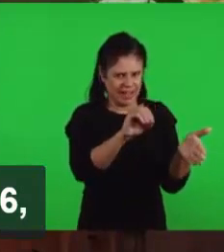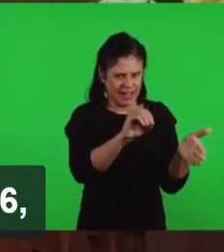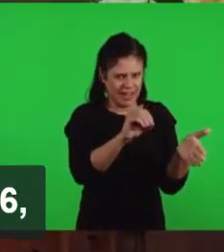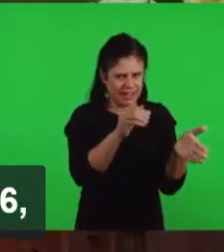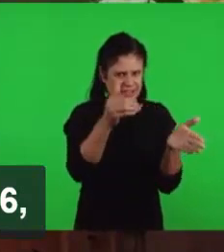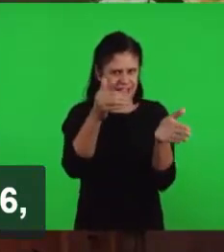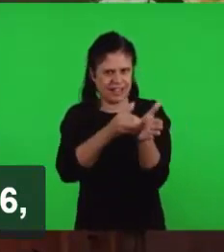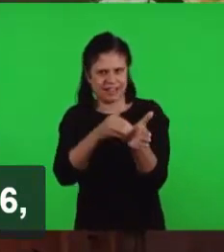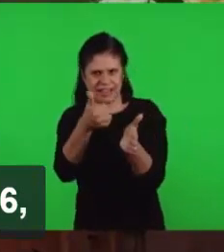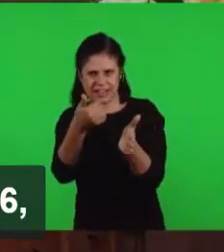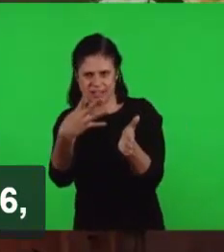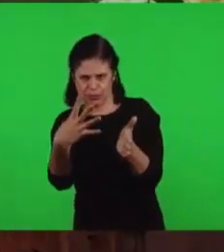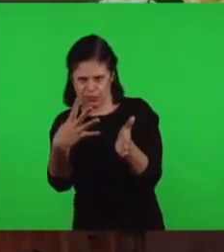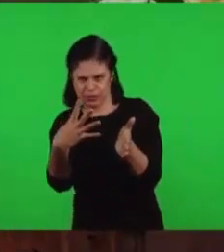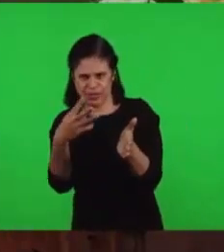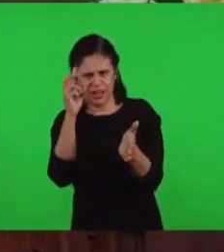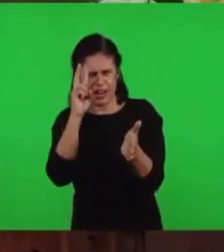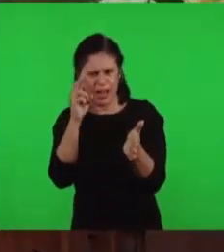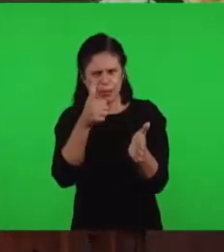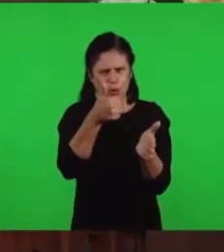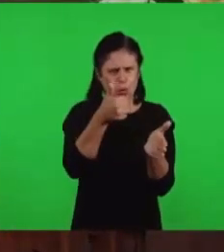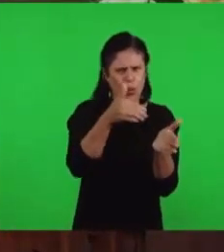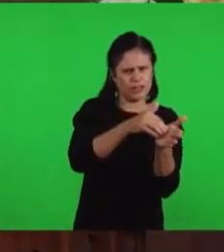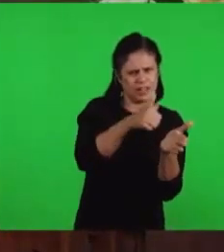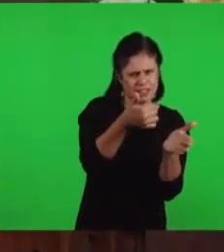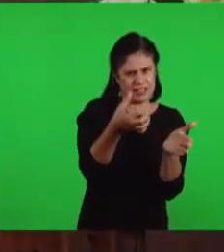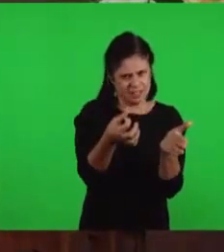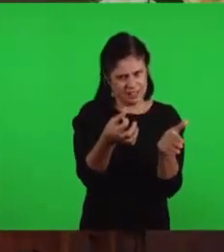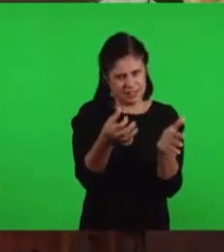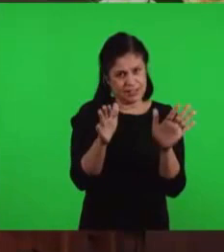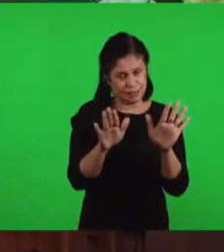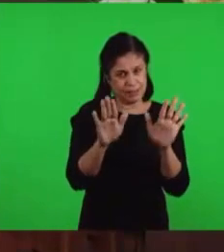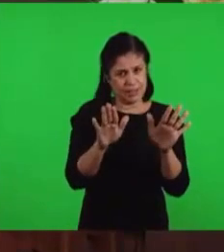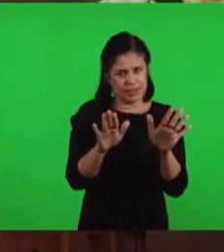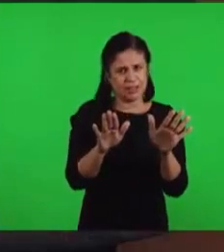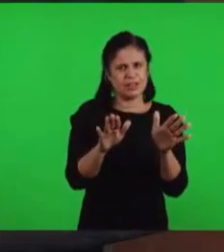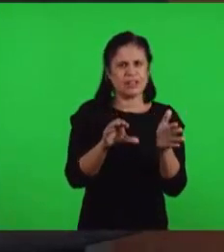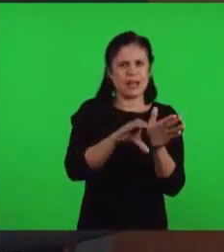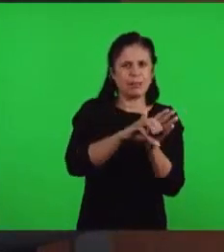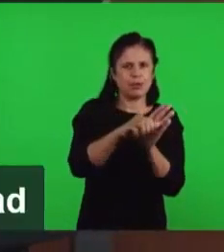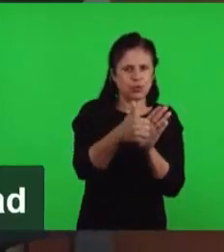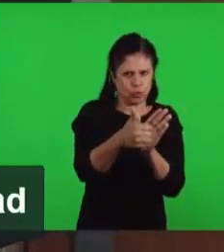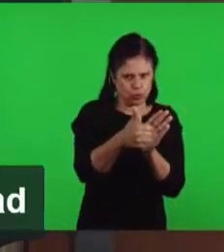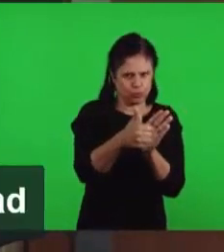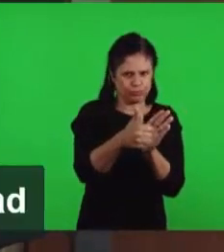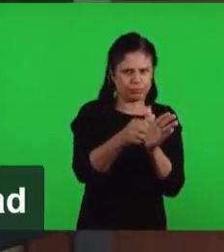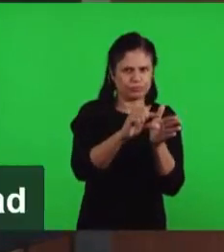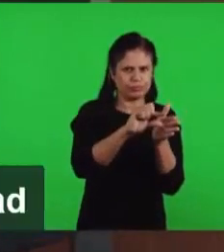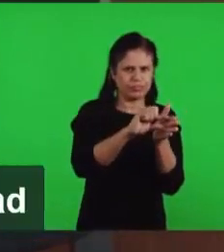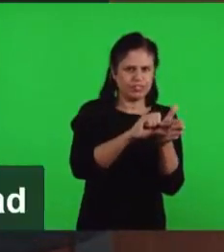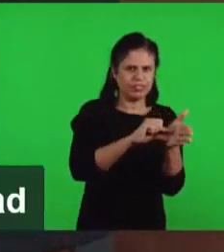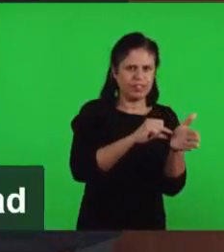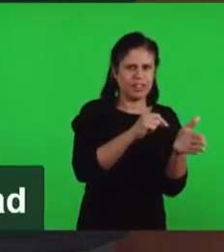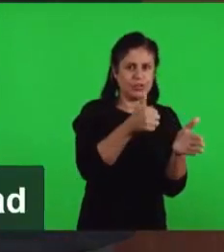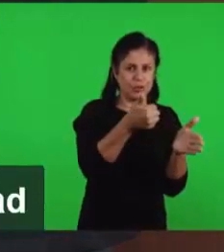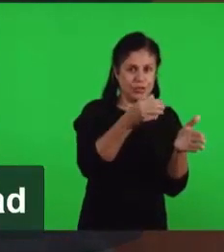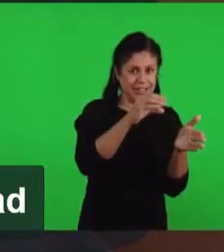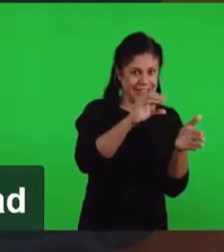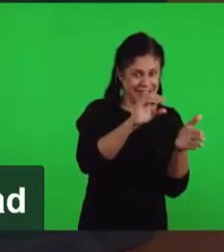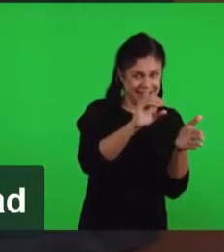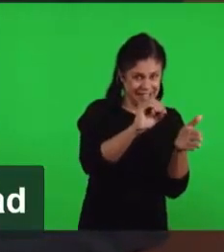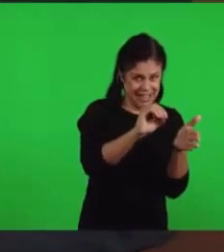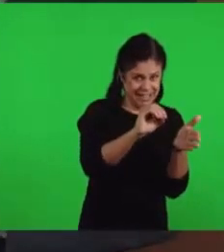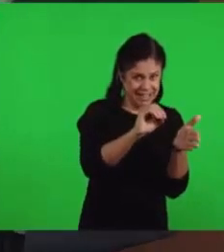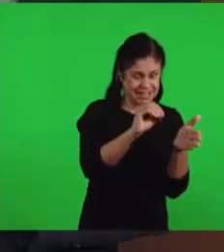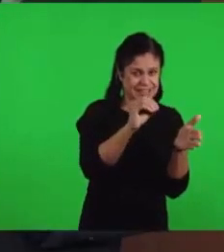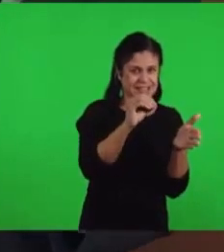falado de 1 a 16 né vamos dizer assim busque nos versos a14 do primeiro capítulo do livro Então você